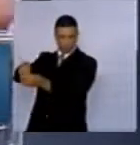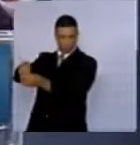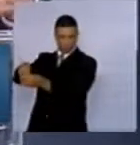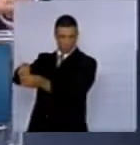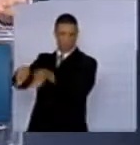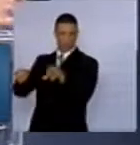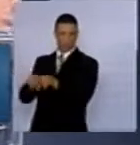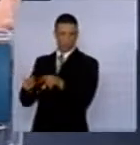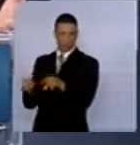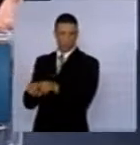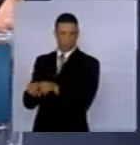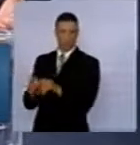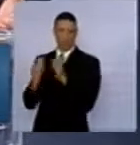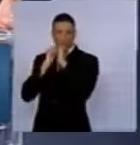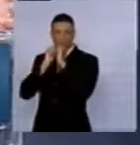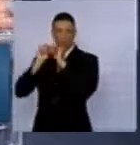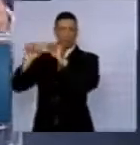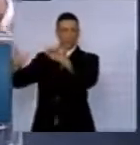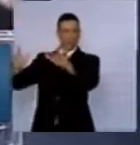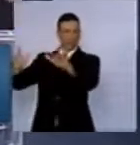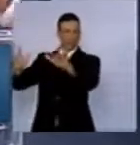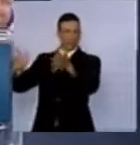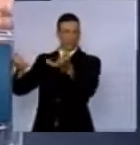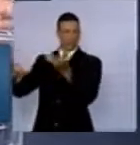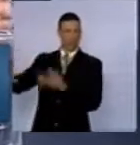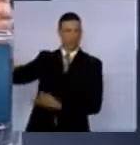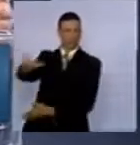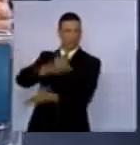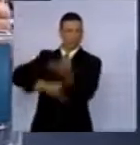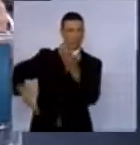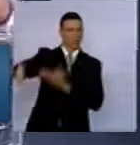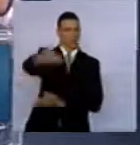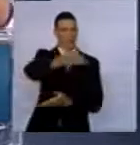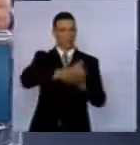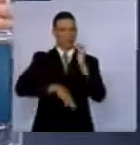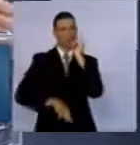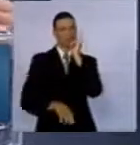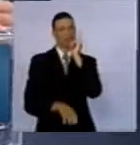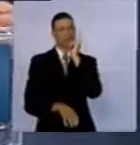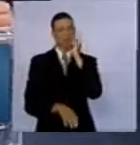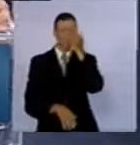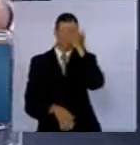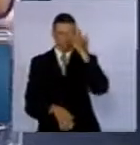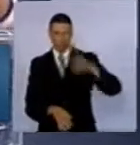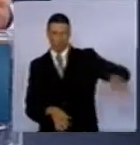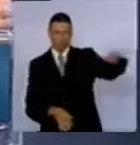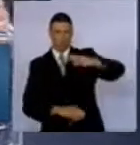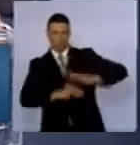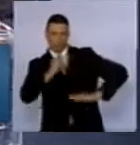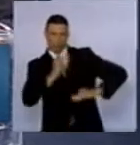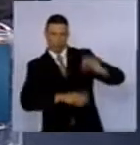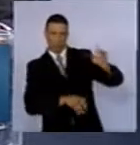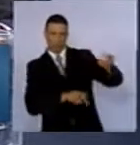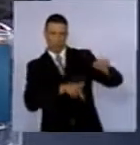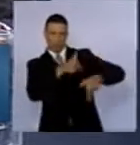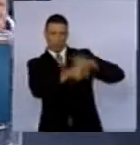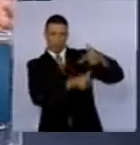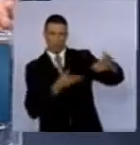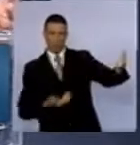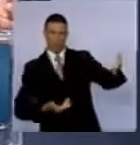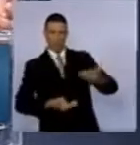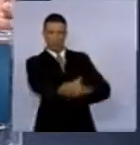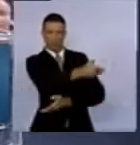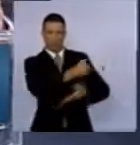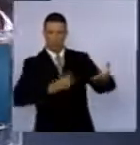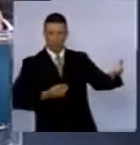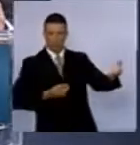aqui também a publicidade se insere nisso, porque a gente compartilha o mesmo parque técnico, os mesmos talentos e os mesmos profissionais. Nós, de